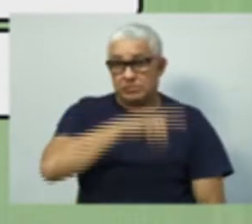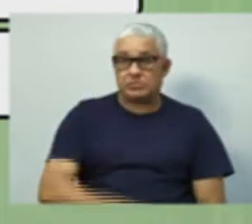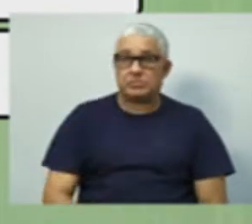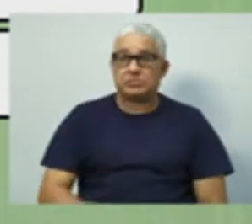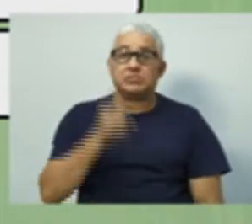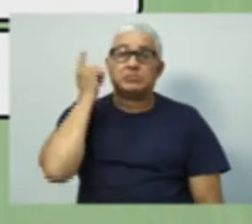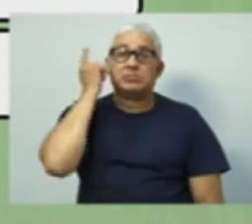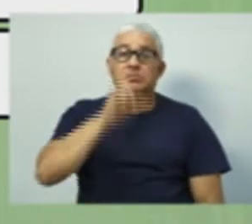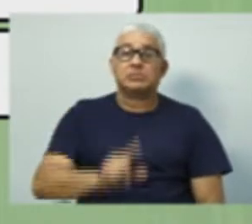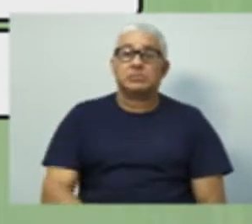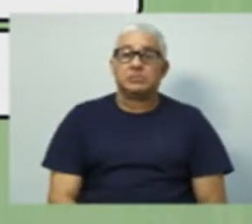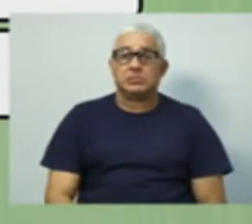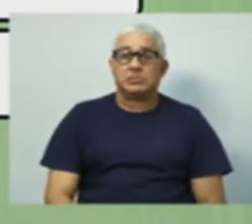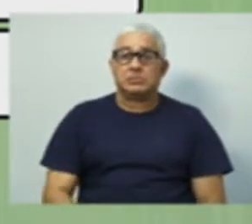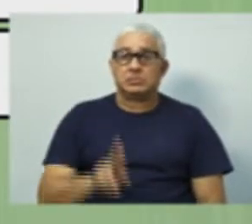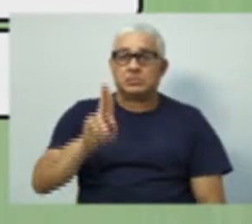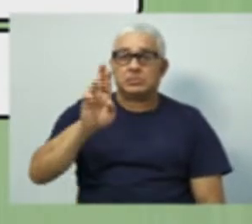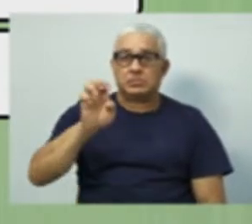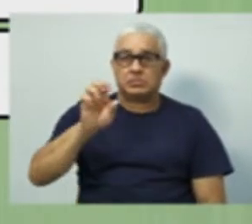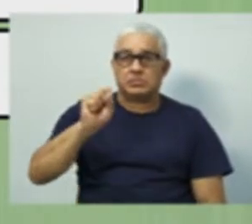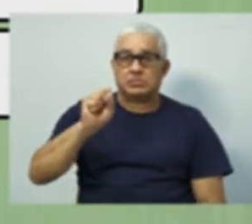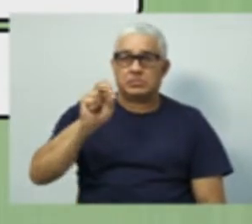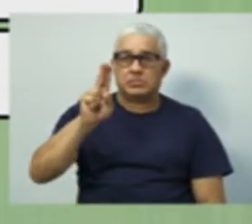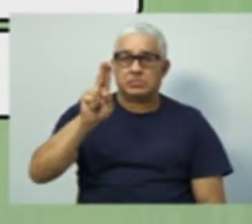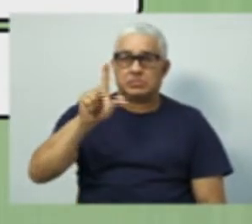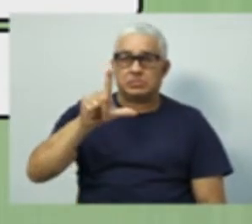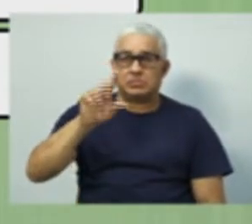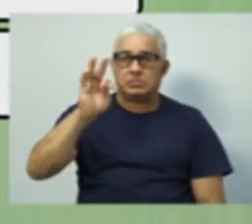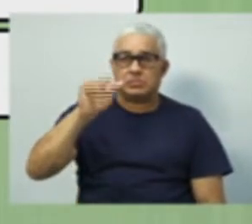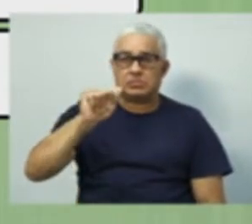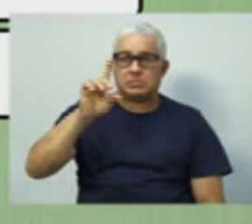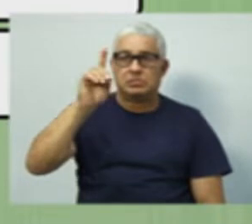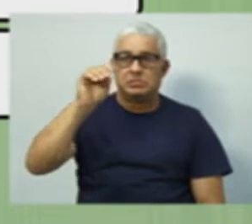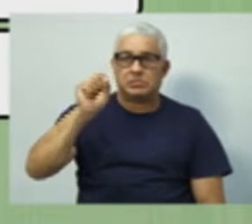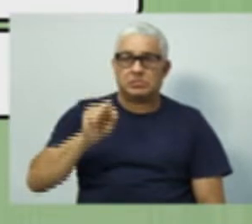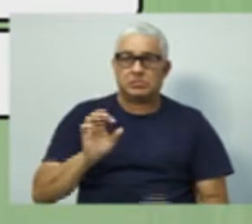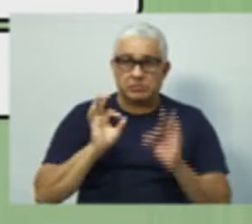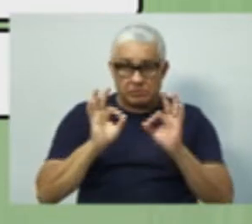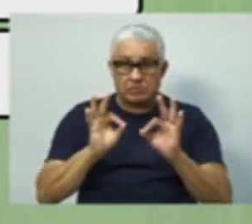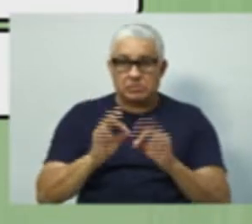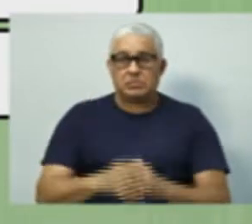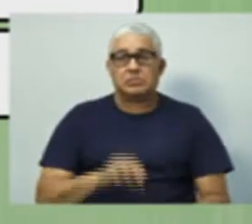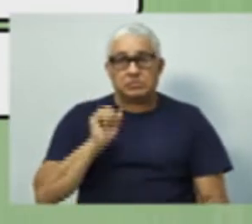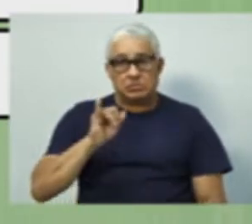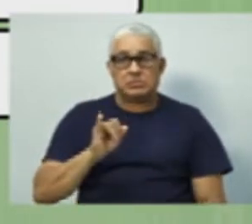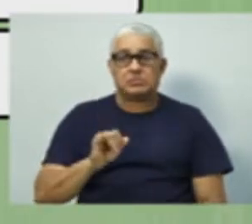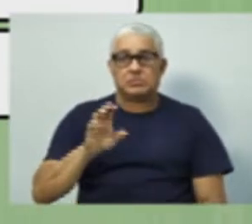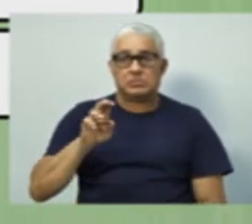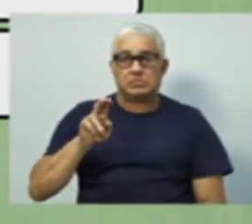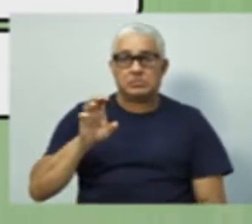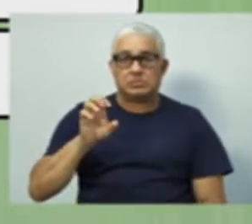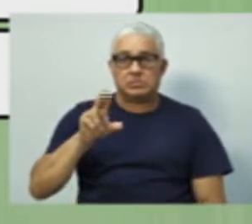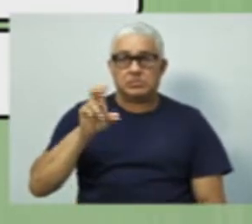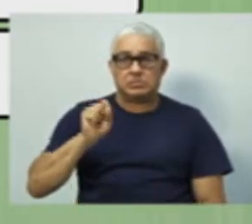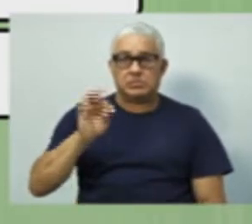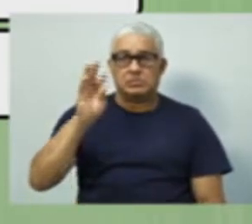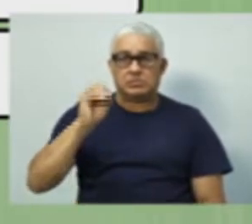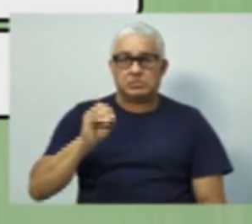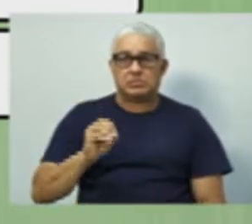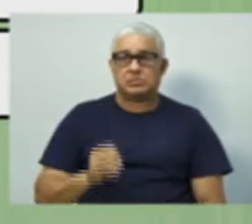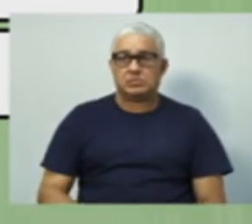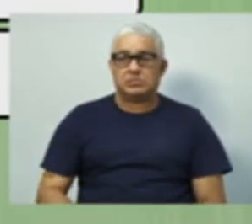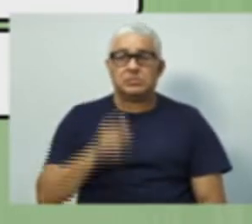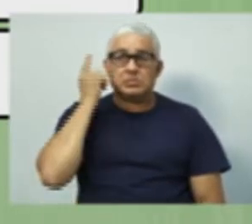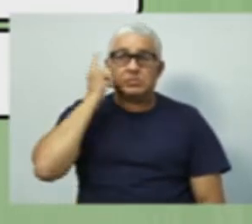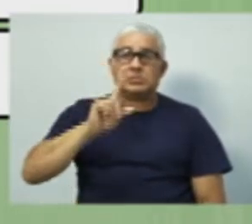alcance dos resultados. Tá certo? Então, se ele aumentou o custo, ele vai dificultar que alcance